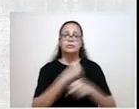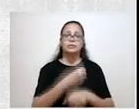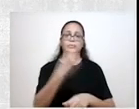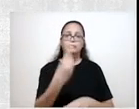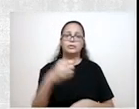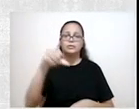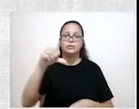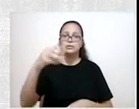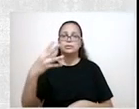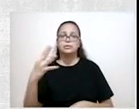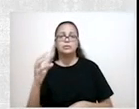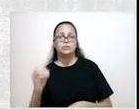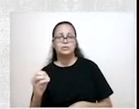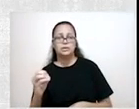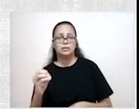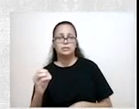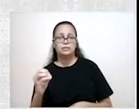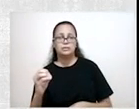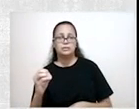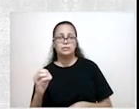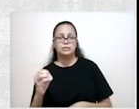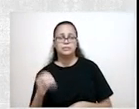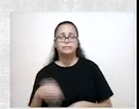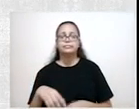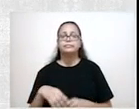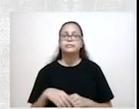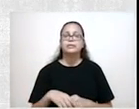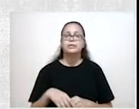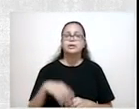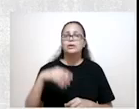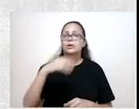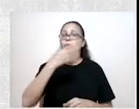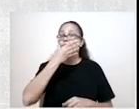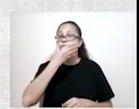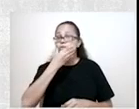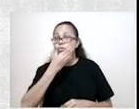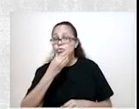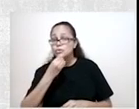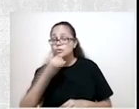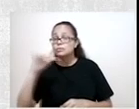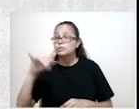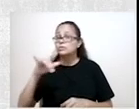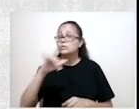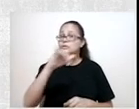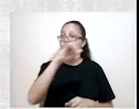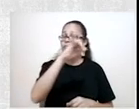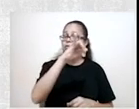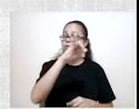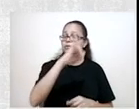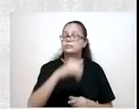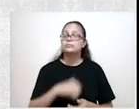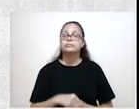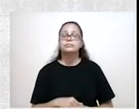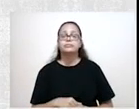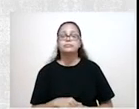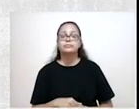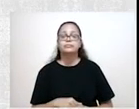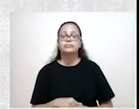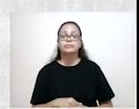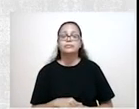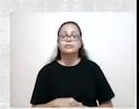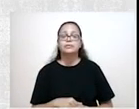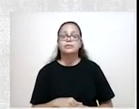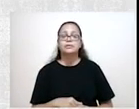1940. Ele homenageia os pilotos da RAF. Embora o domínio alemão tenha sido evitado, os